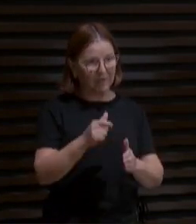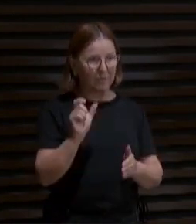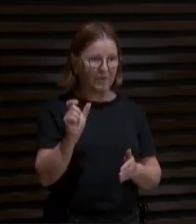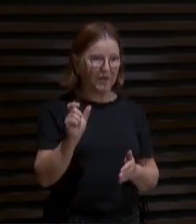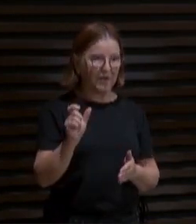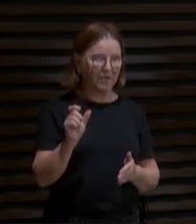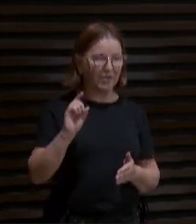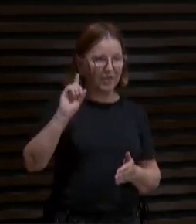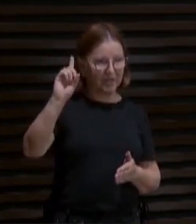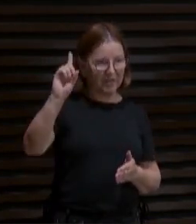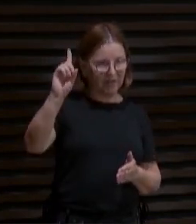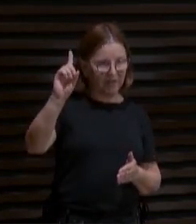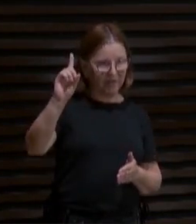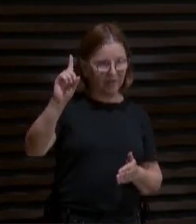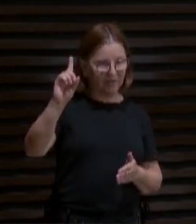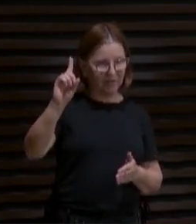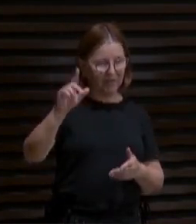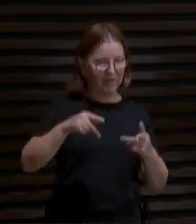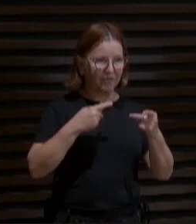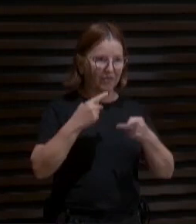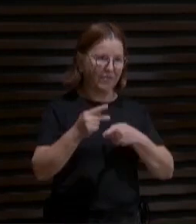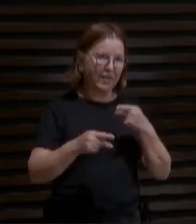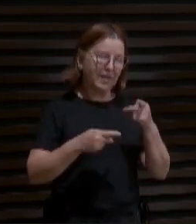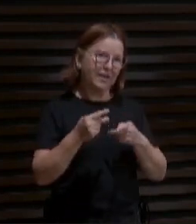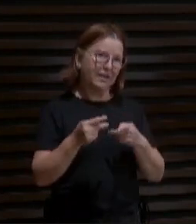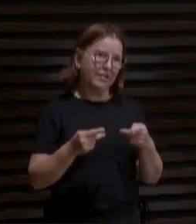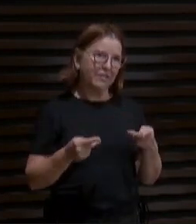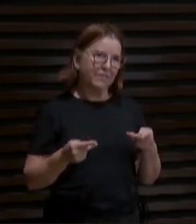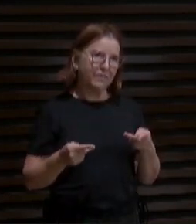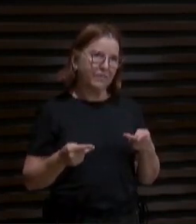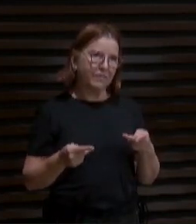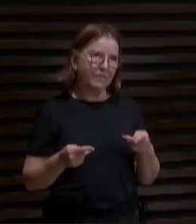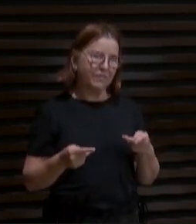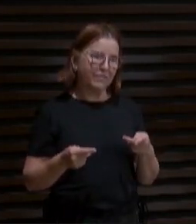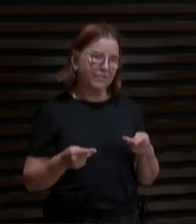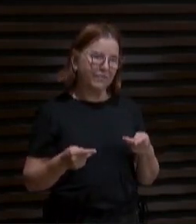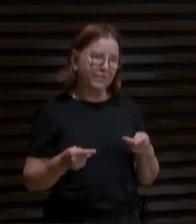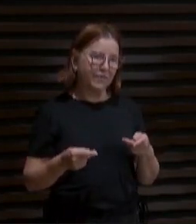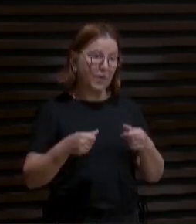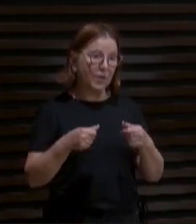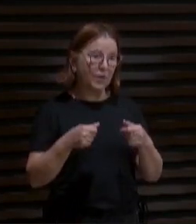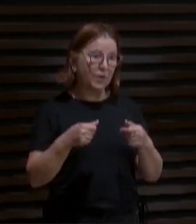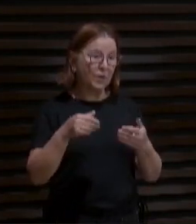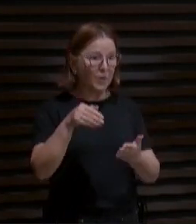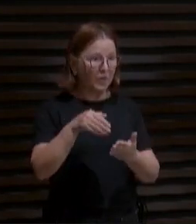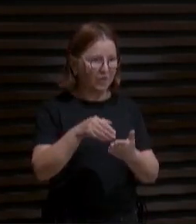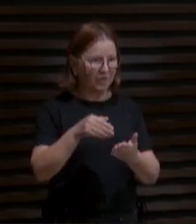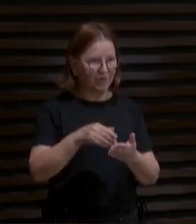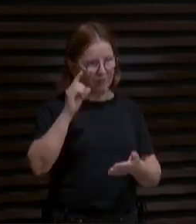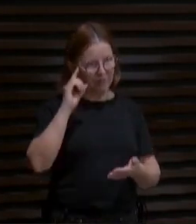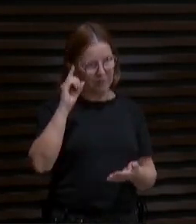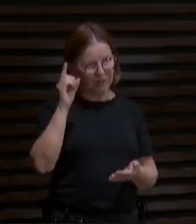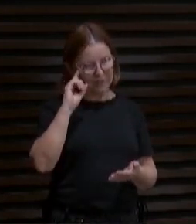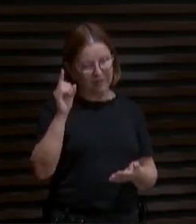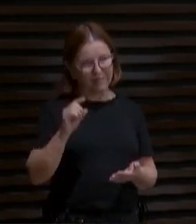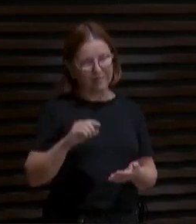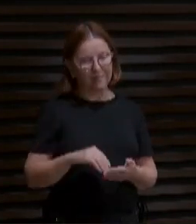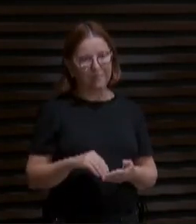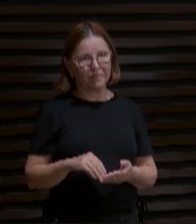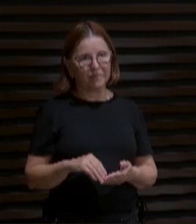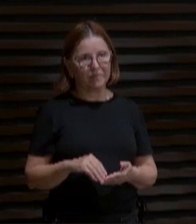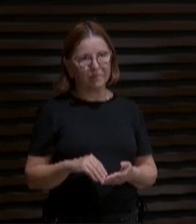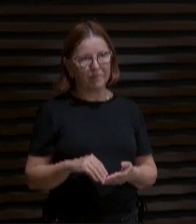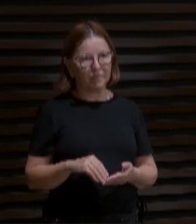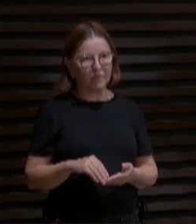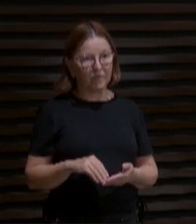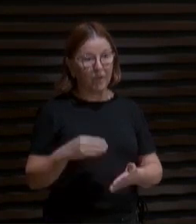de Deus se referindo a esse ponto, os últimos dias. Agora, eis que